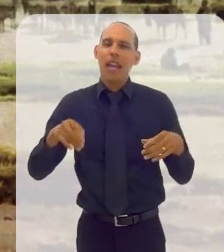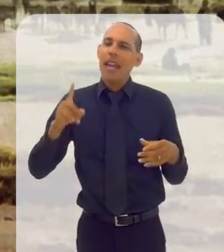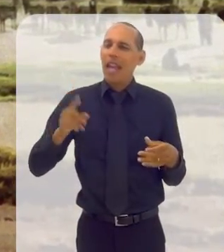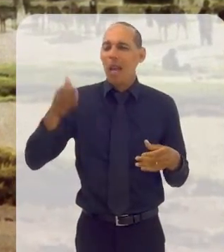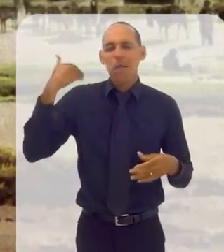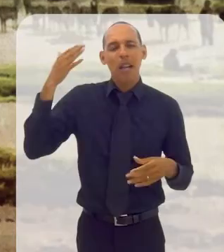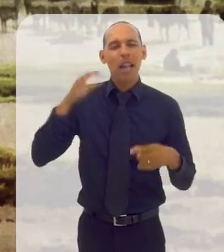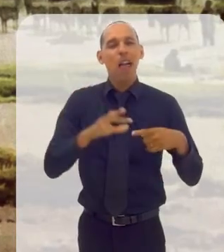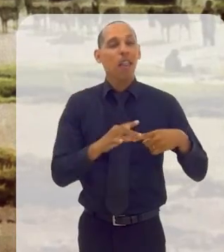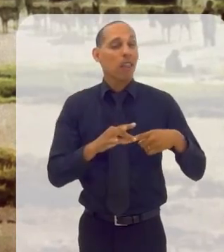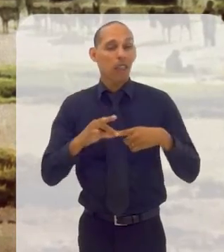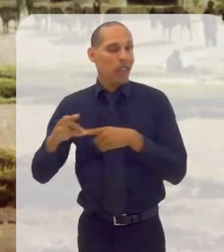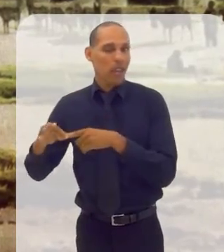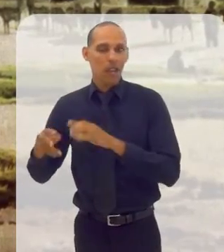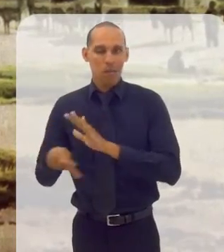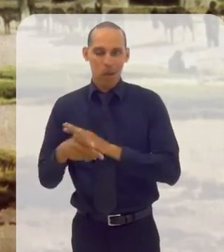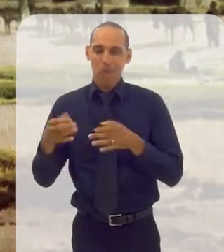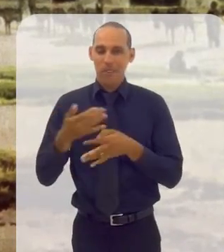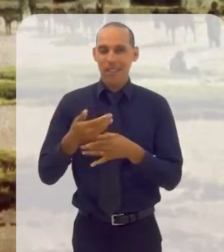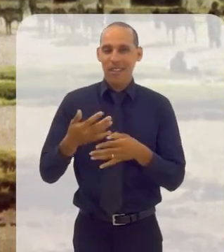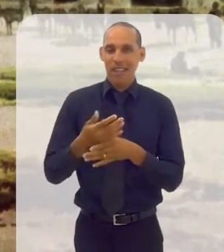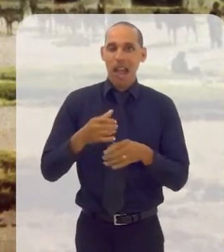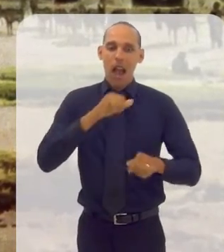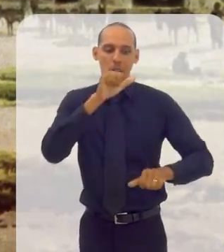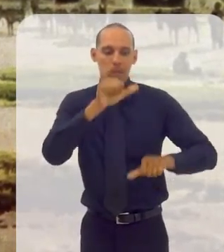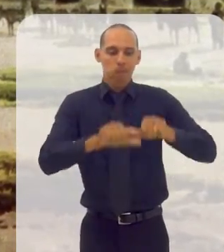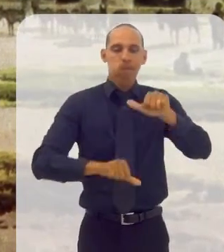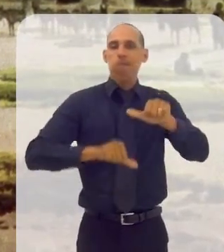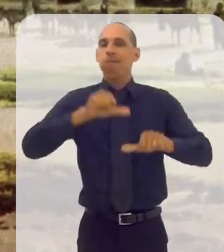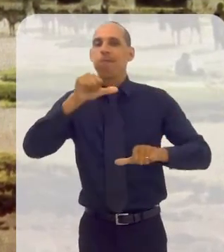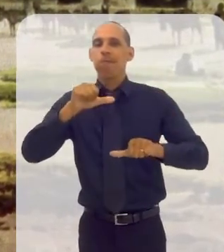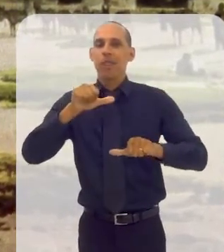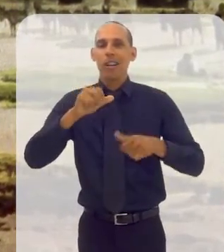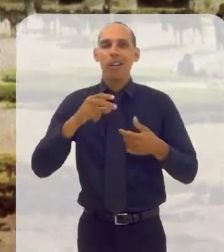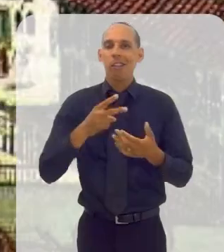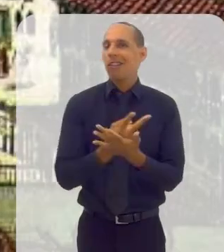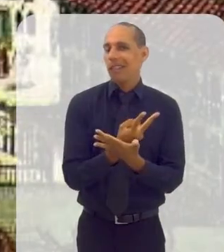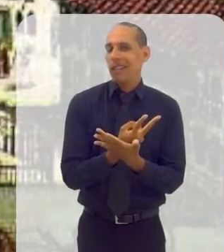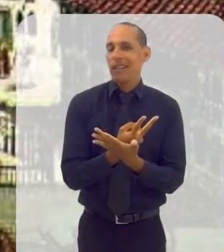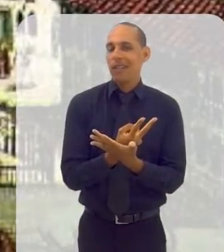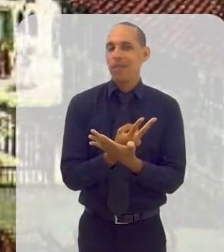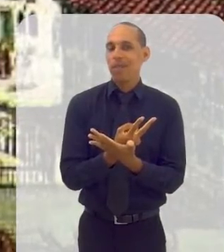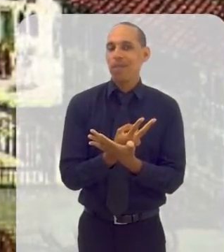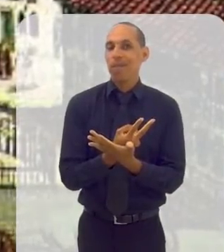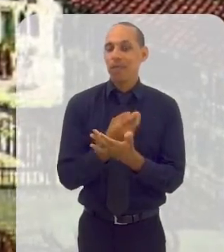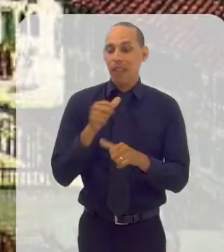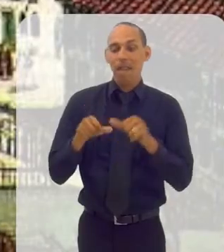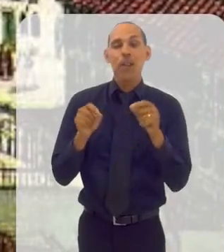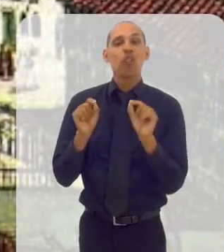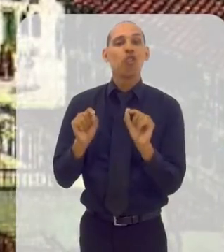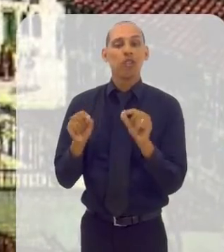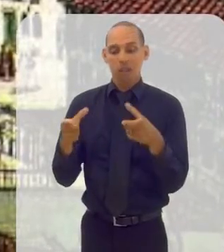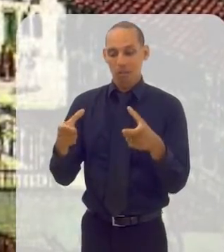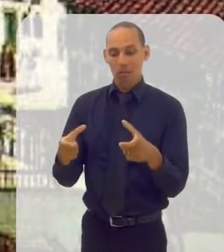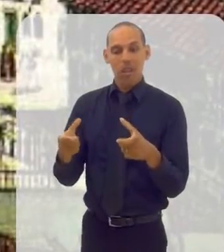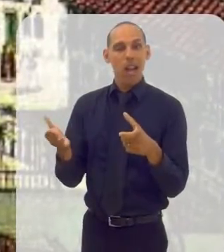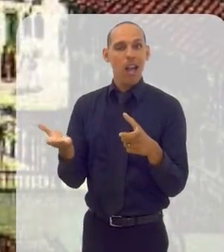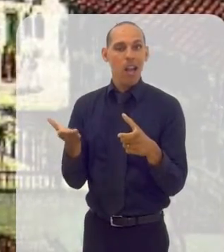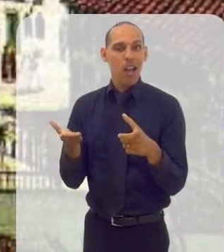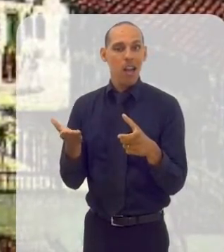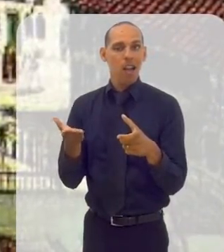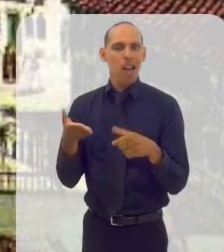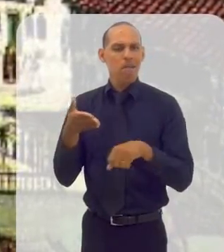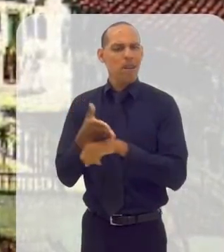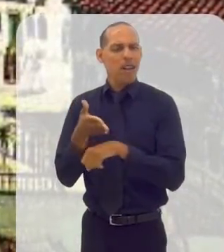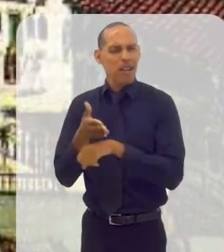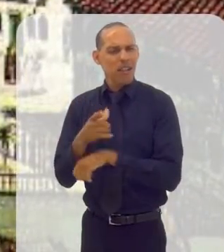muito tempo era considerado periférico na cidade, vai ter uma transformação ocorrendo e vai se tornar um lugar que